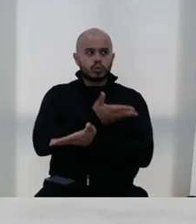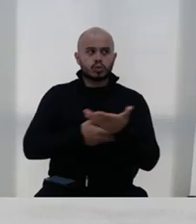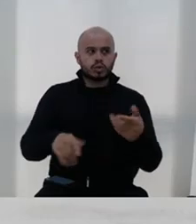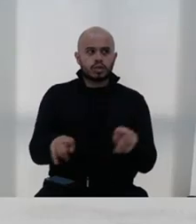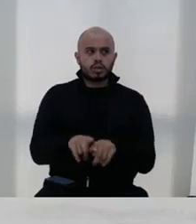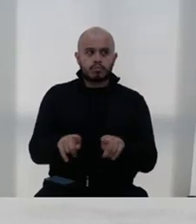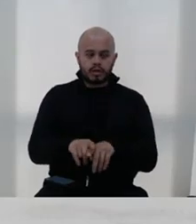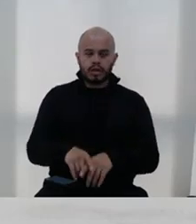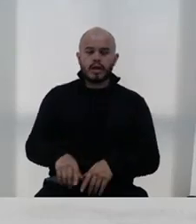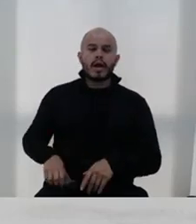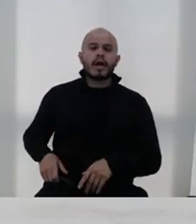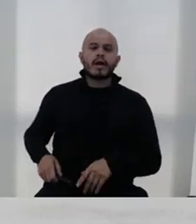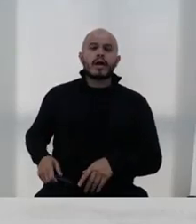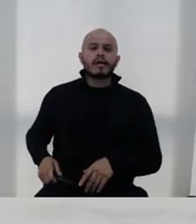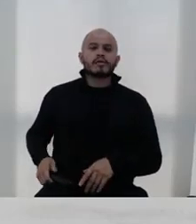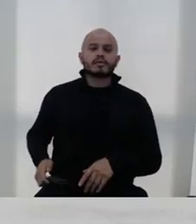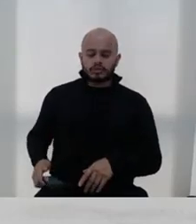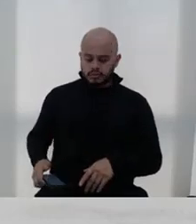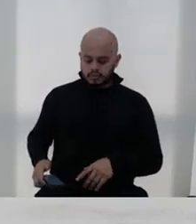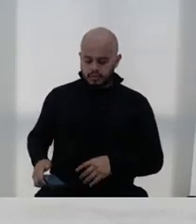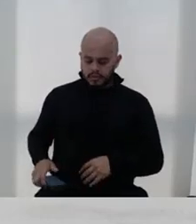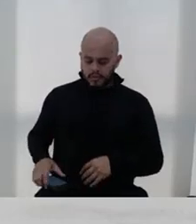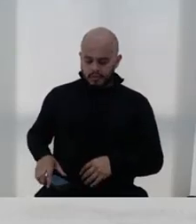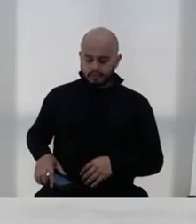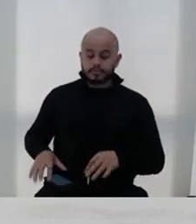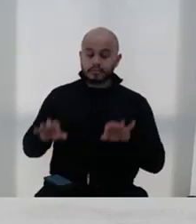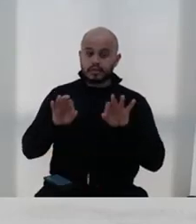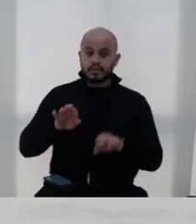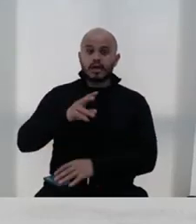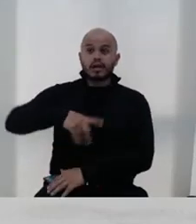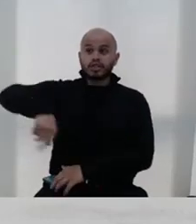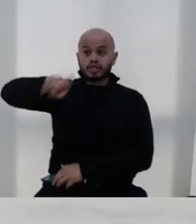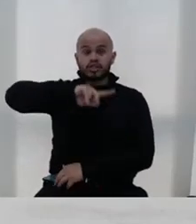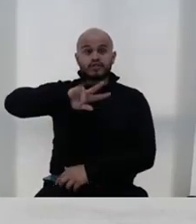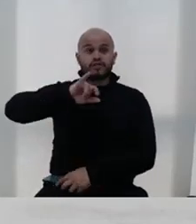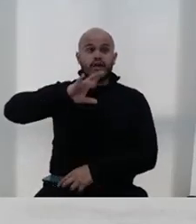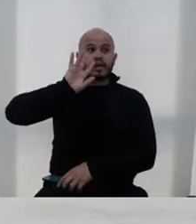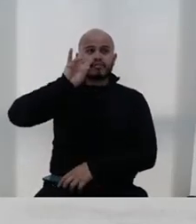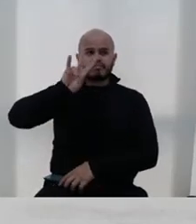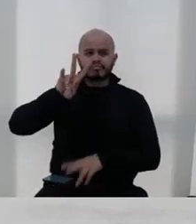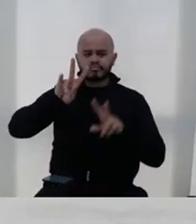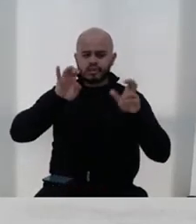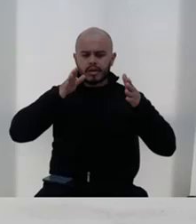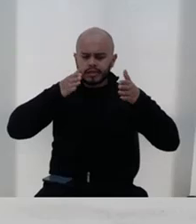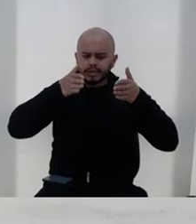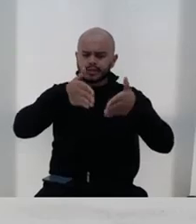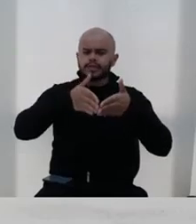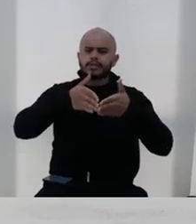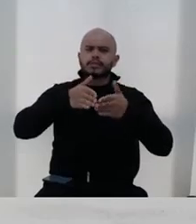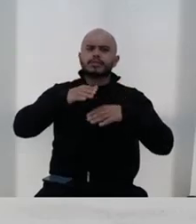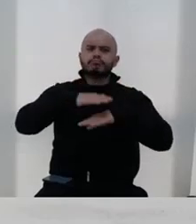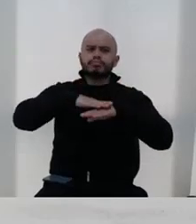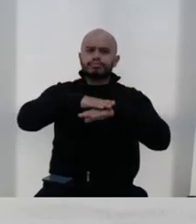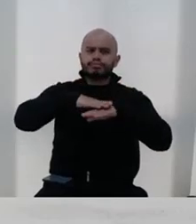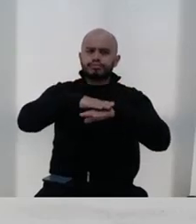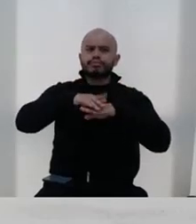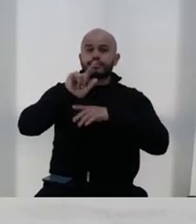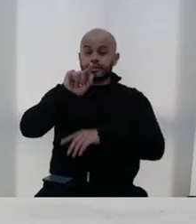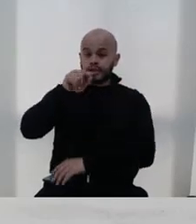como coordenadora auxiliar. Tenho certeza que esse colegiado se debruçará a respeito do tema oportunamente, depois da